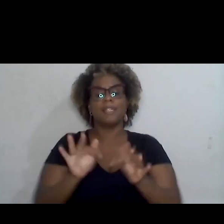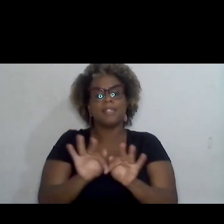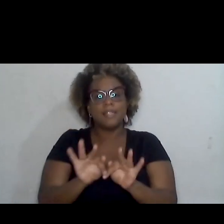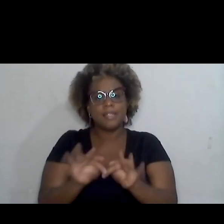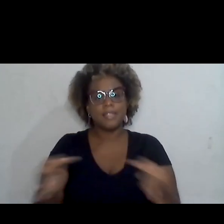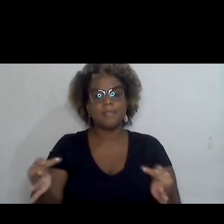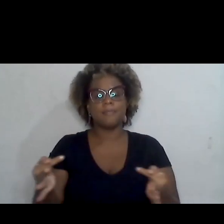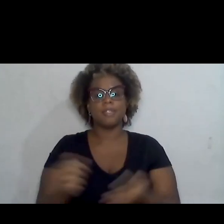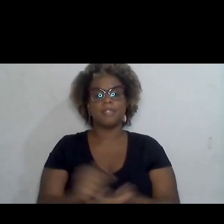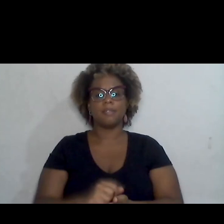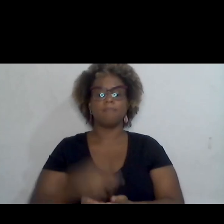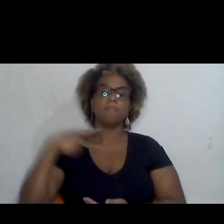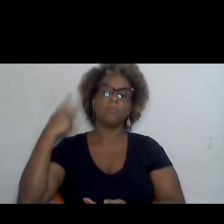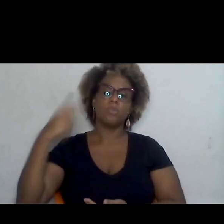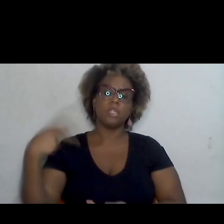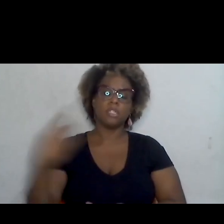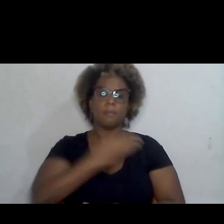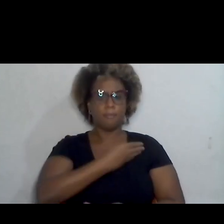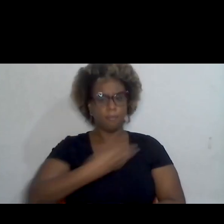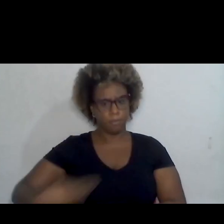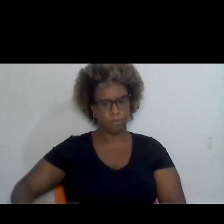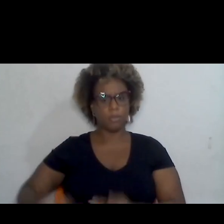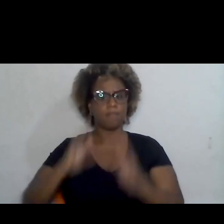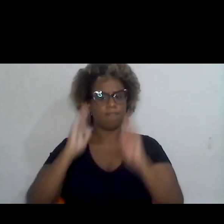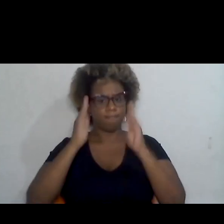a política pública deve atingir.